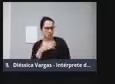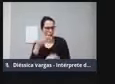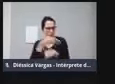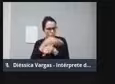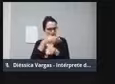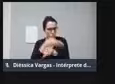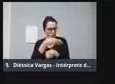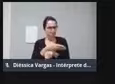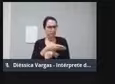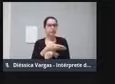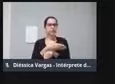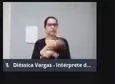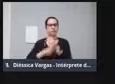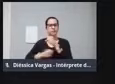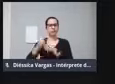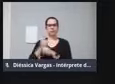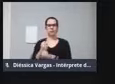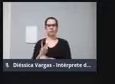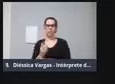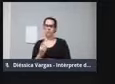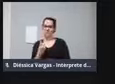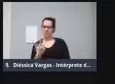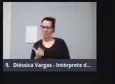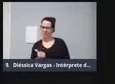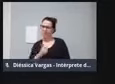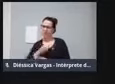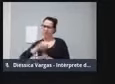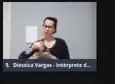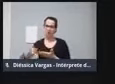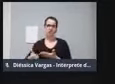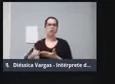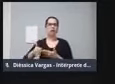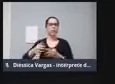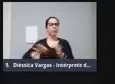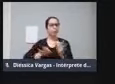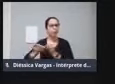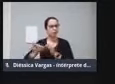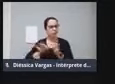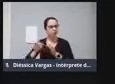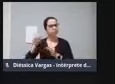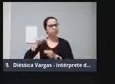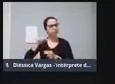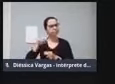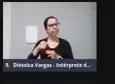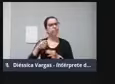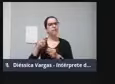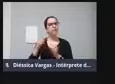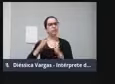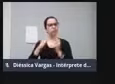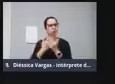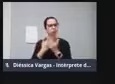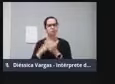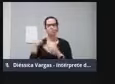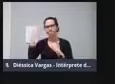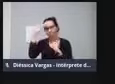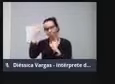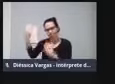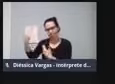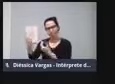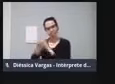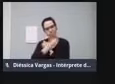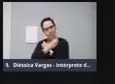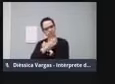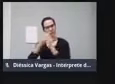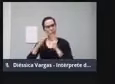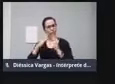desde 2016. Essa escola, inclusive, que trabalhou com nós foi a Escola Três Mártires. A gente sempre agradece essas escolas. E um abraço, né?